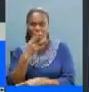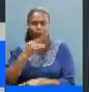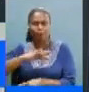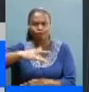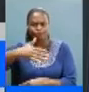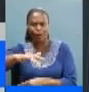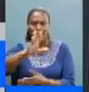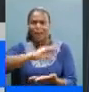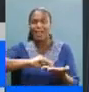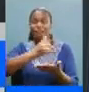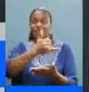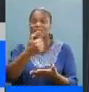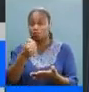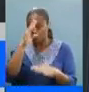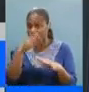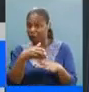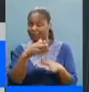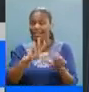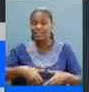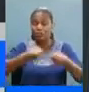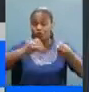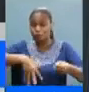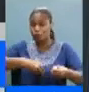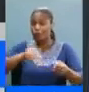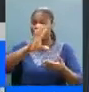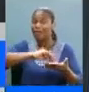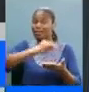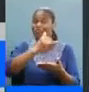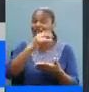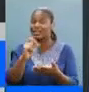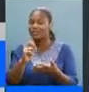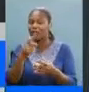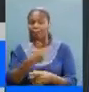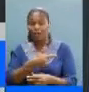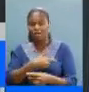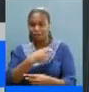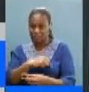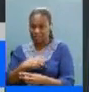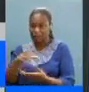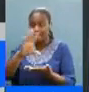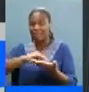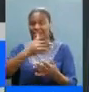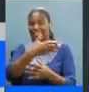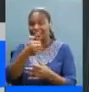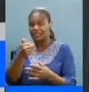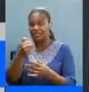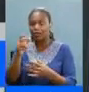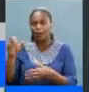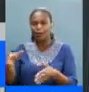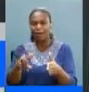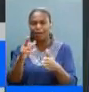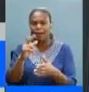25 ocorrências, São Salvador do Mundo mais 23, Trafal de Santiago mais 15, Ribeira Brava